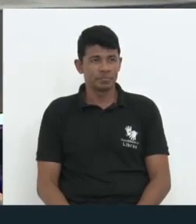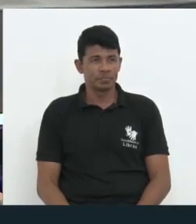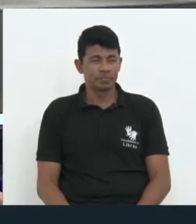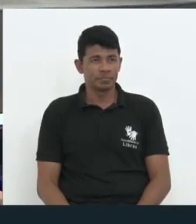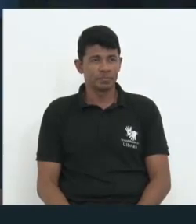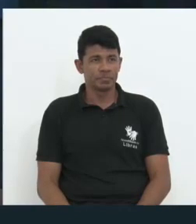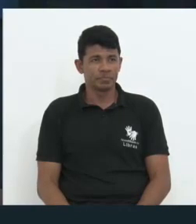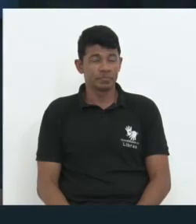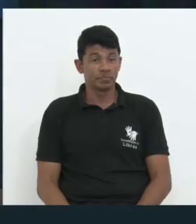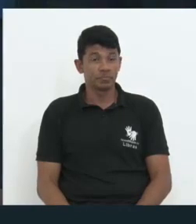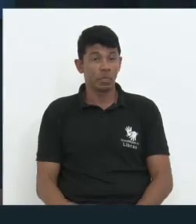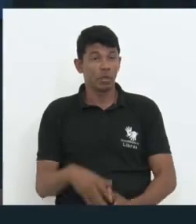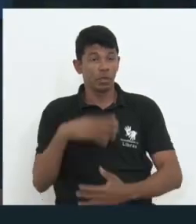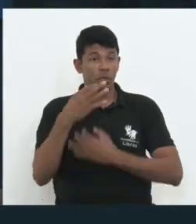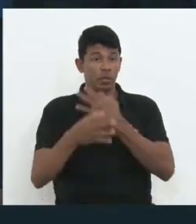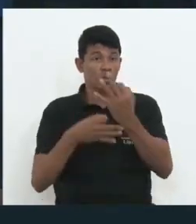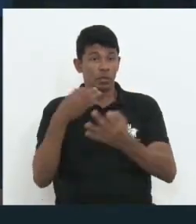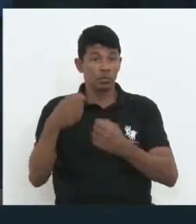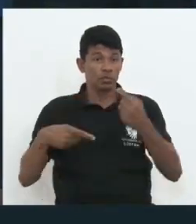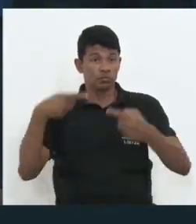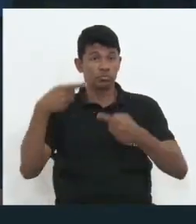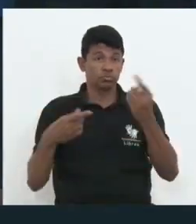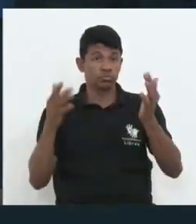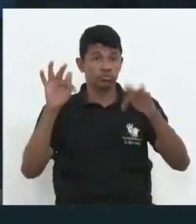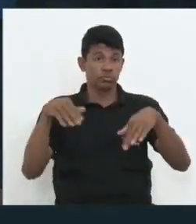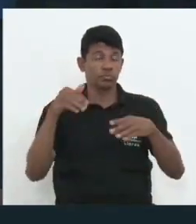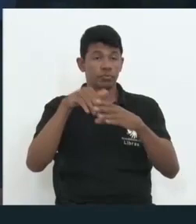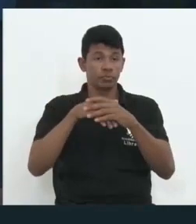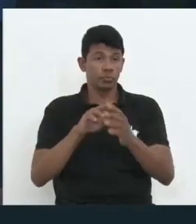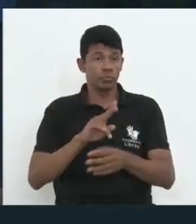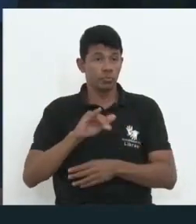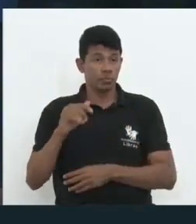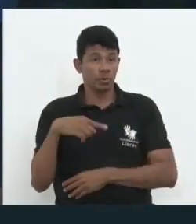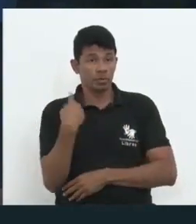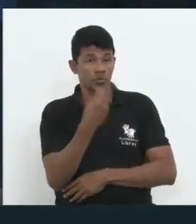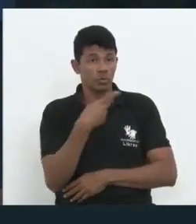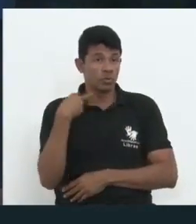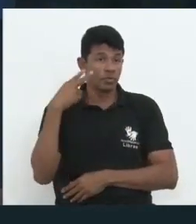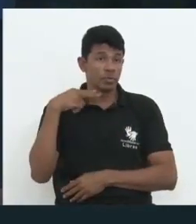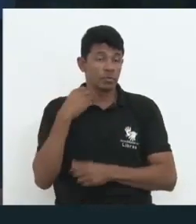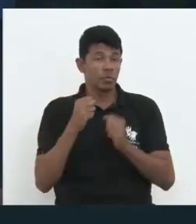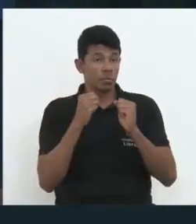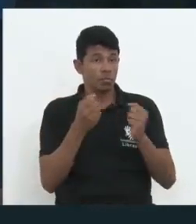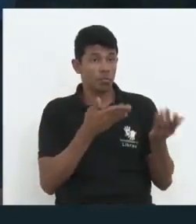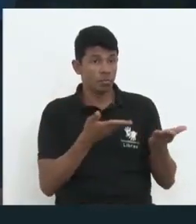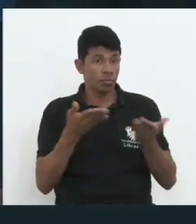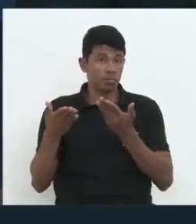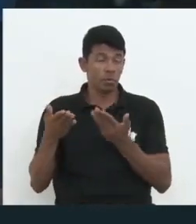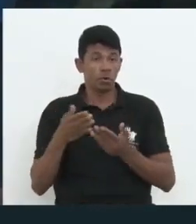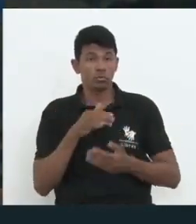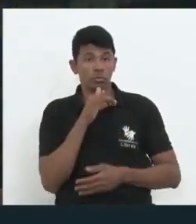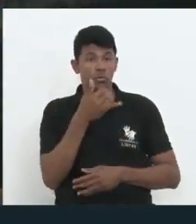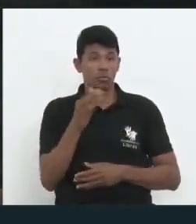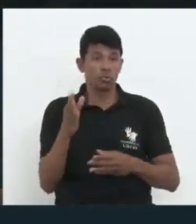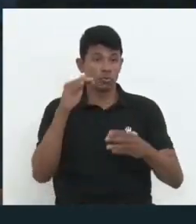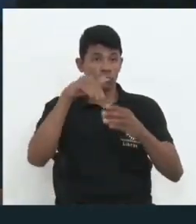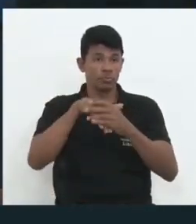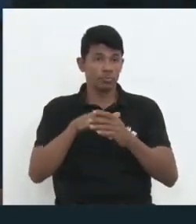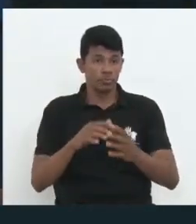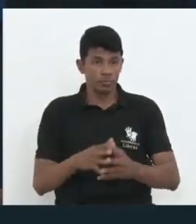Em discussão, encerrada a discussão e votação. Solicito aos senhores vereadores que utilizem os terminais para o voto eletrônico.